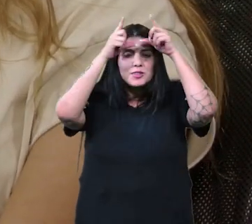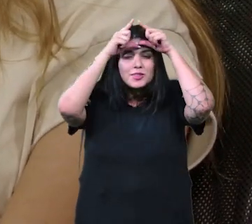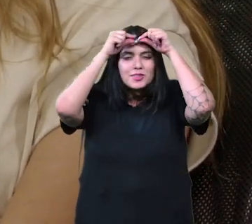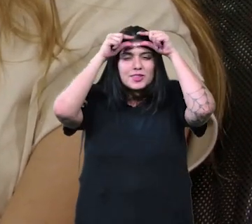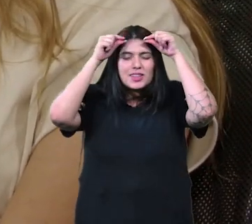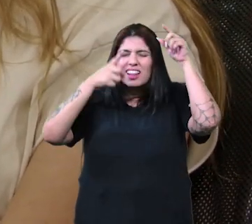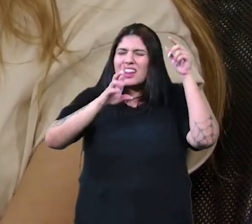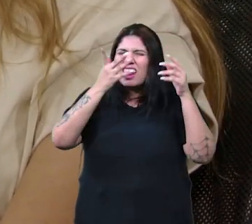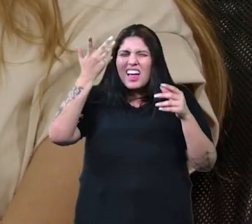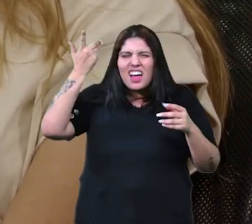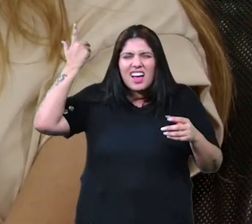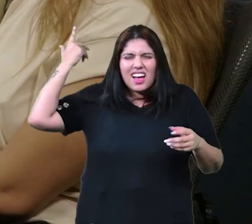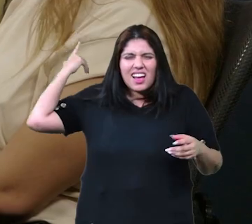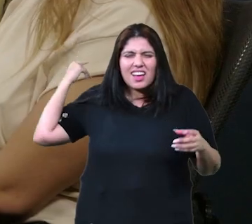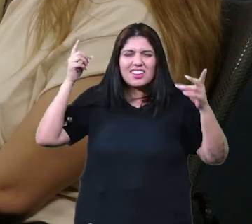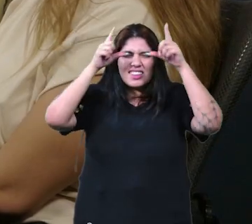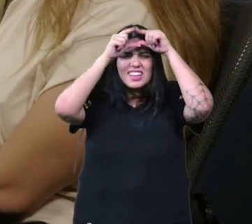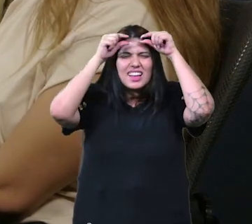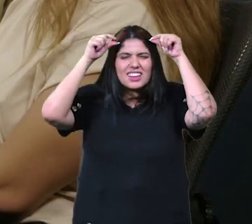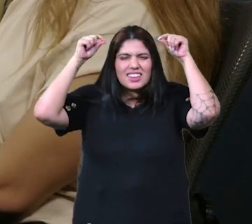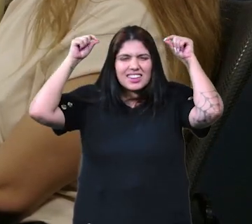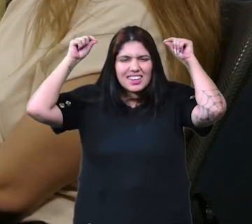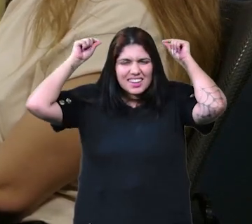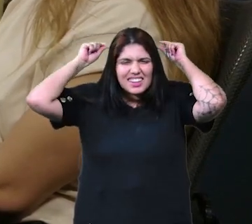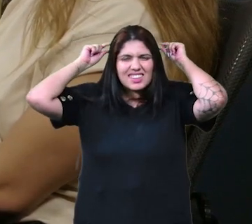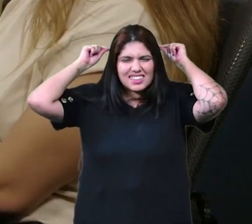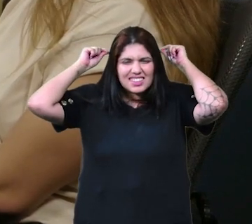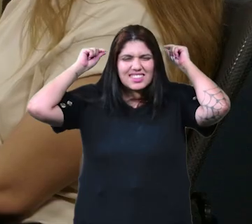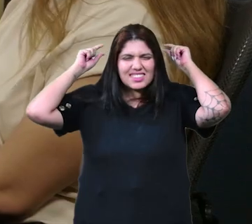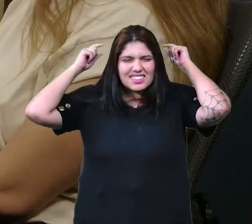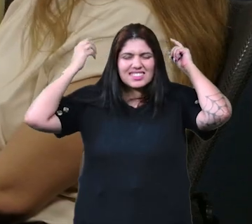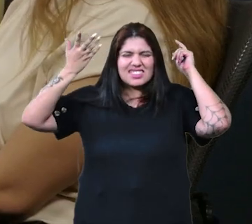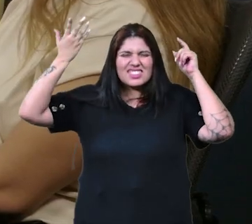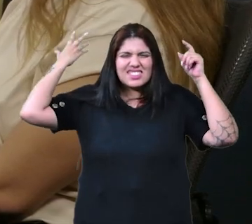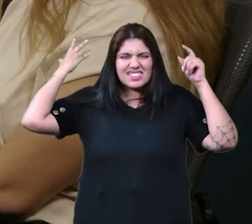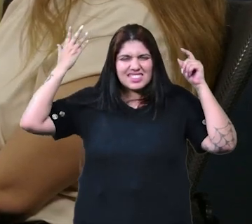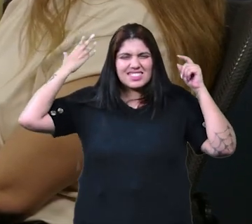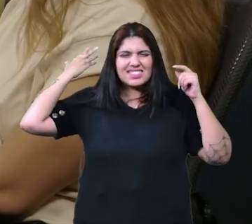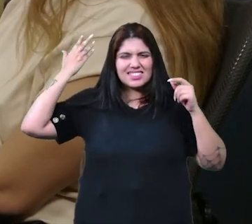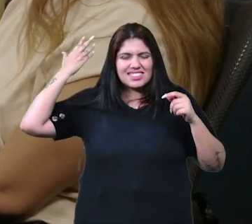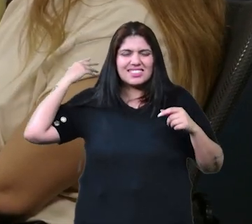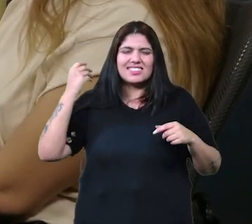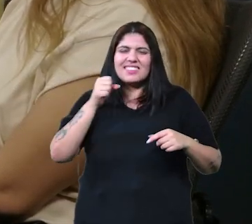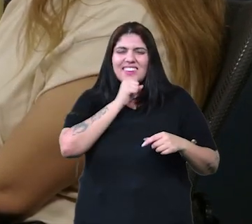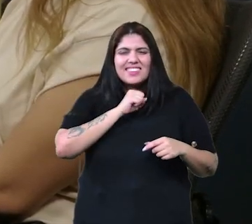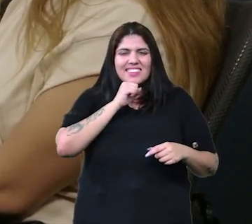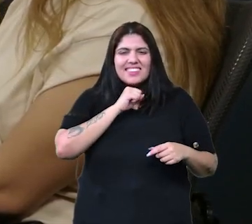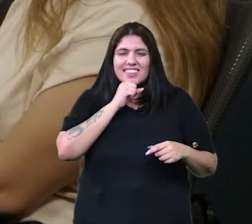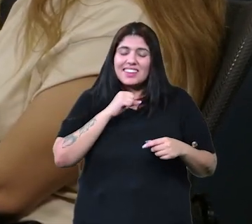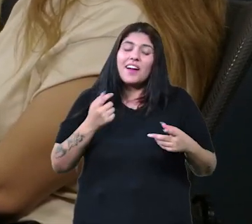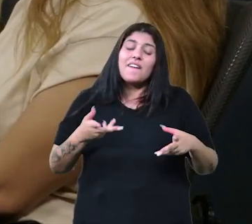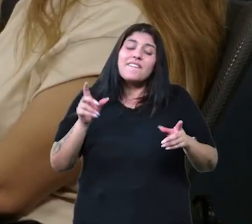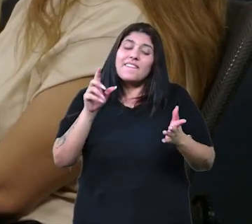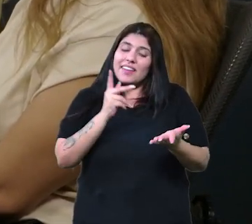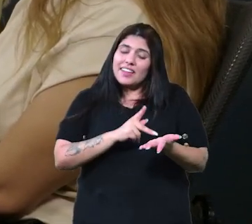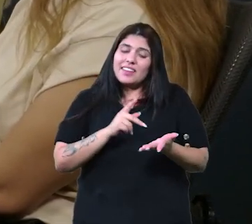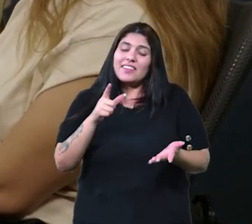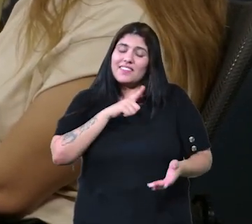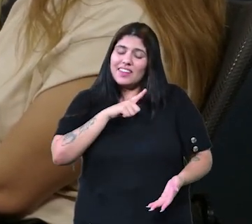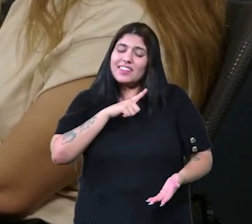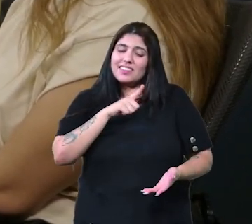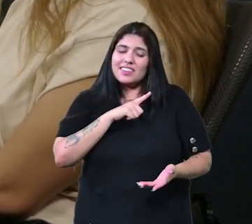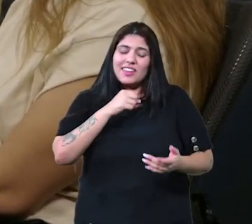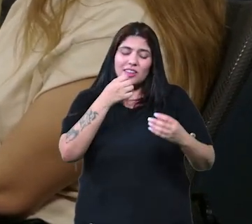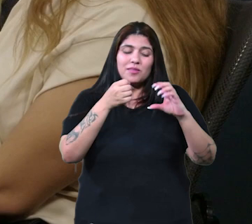dádiva mesmo, da gente fazer pelo outro. Né? A gente vai encontrar a palavra hospitalidade muitas vezes, inclusive na Bíblia Sagrada.